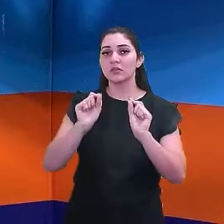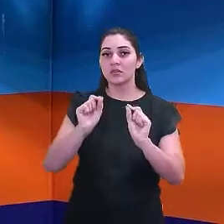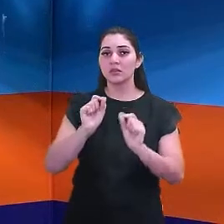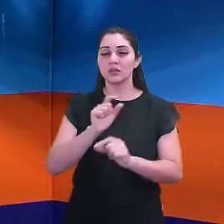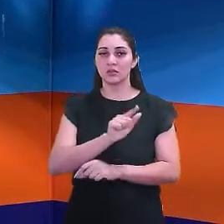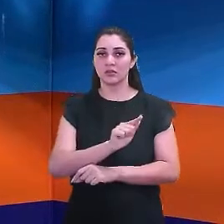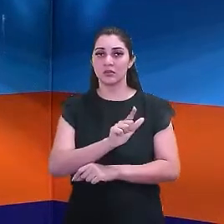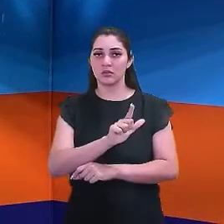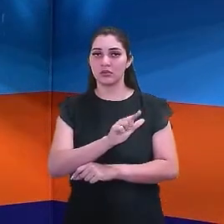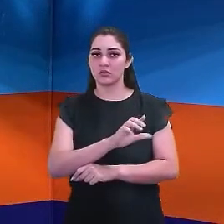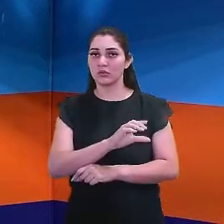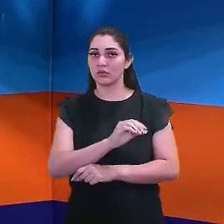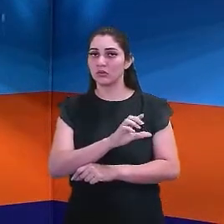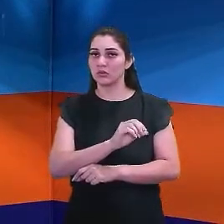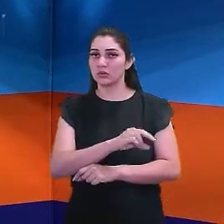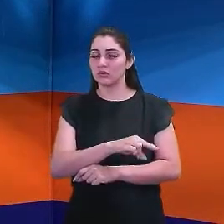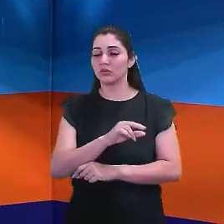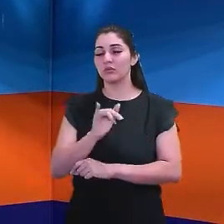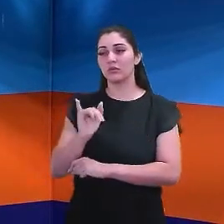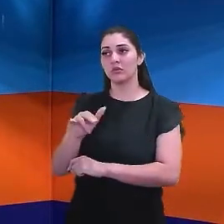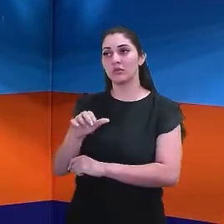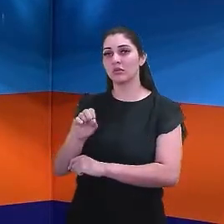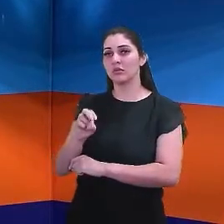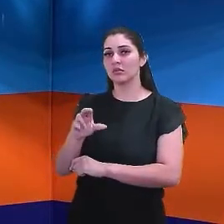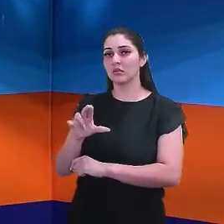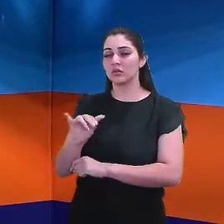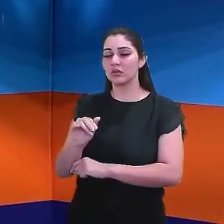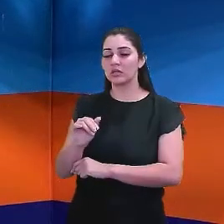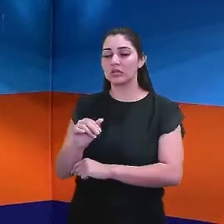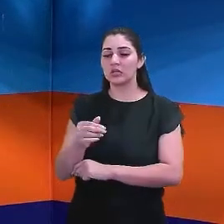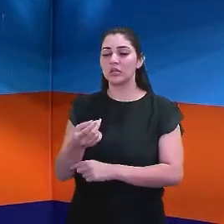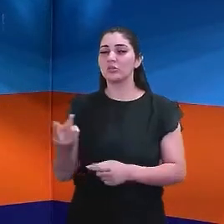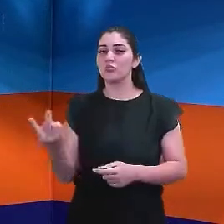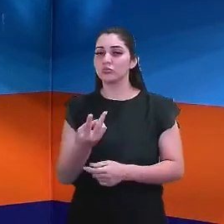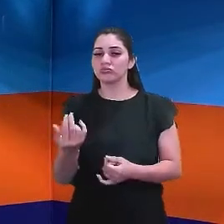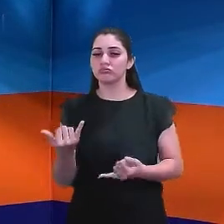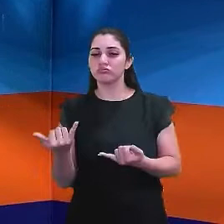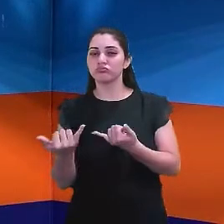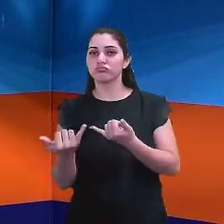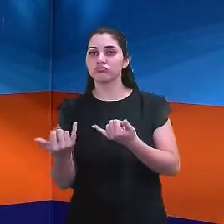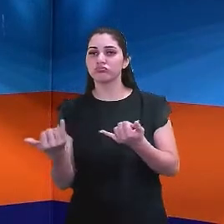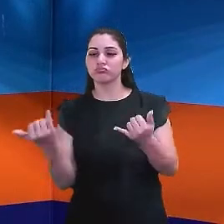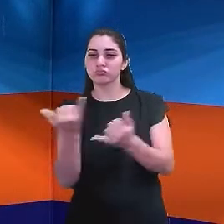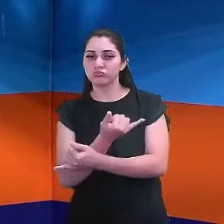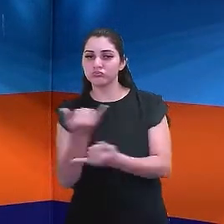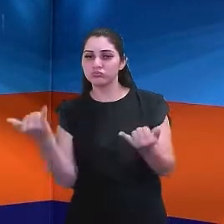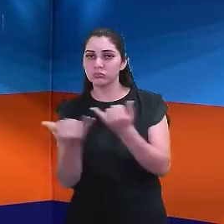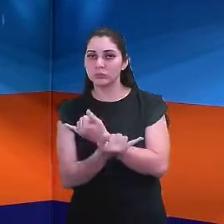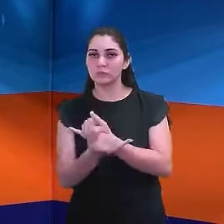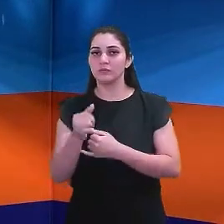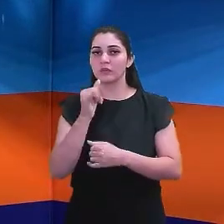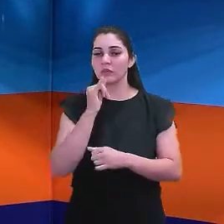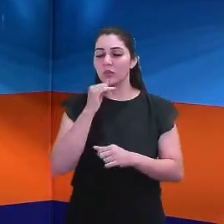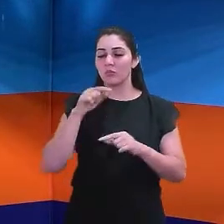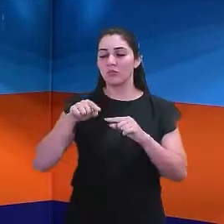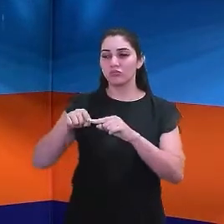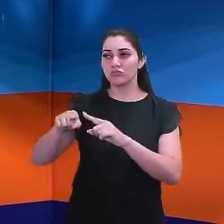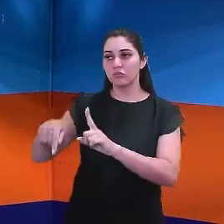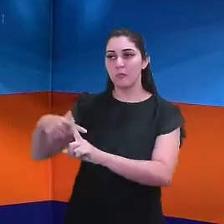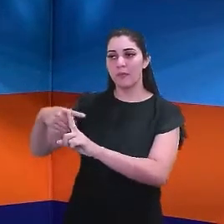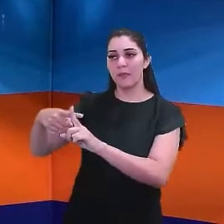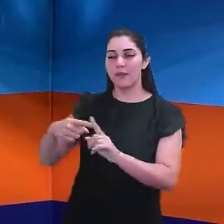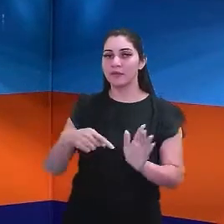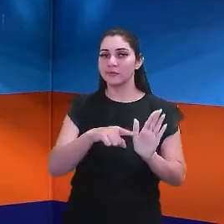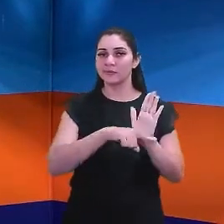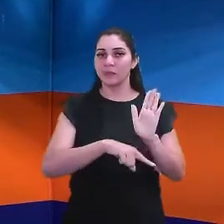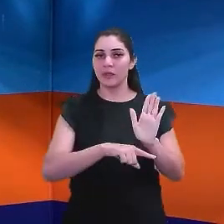e insulina trabalham de formas, dando feedback para o outro. Um dizendo, quando um está em alta, o outro está em baixa. Quando um está em baixo, o